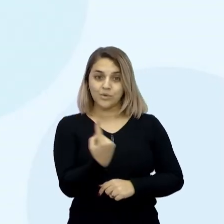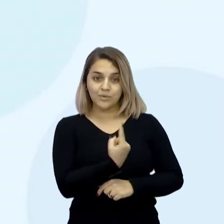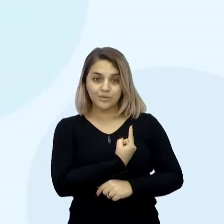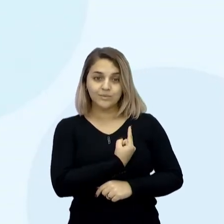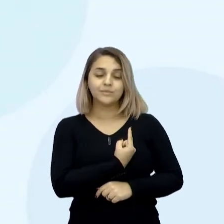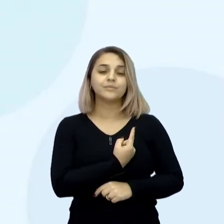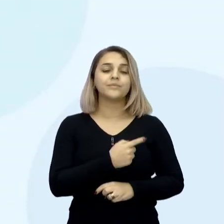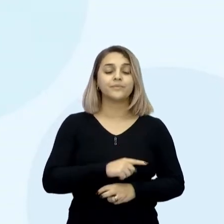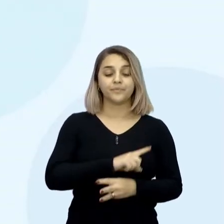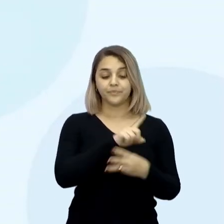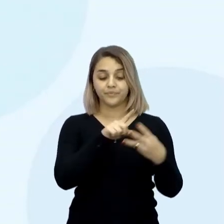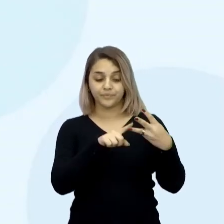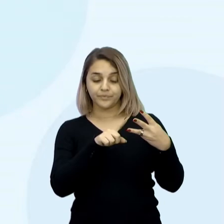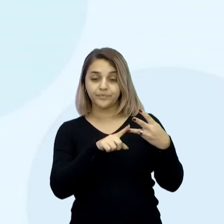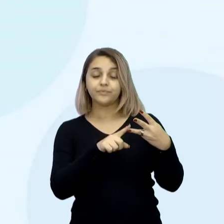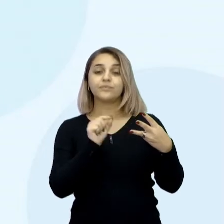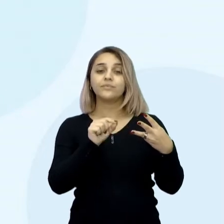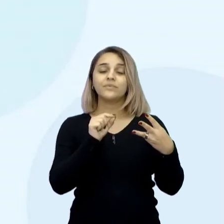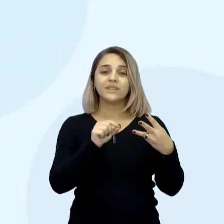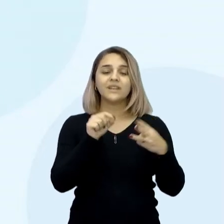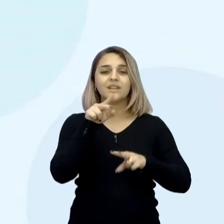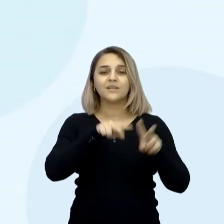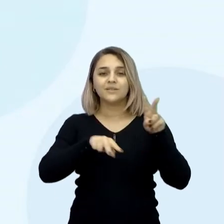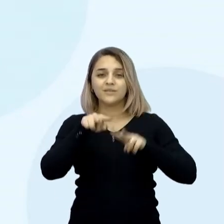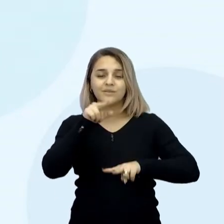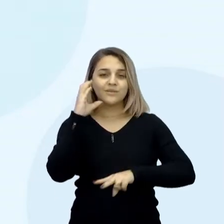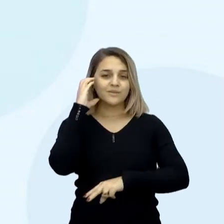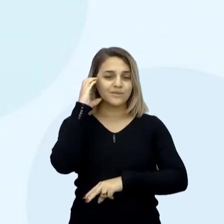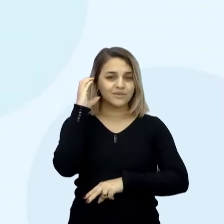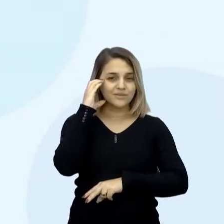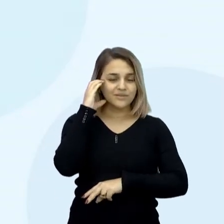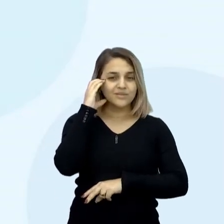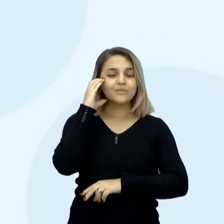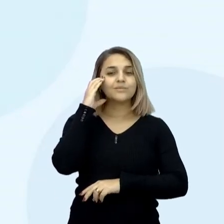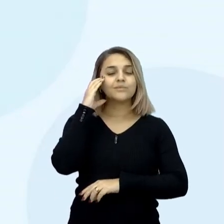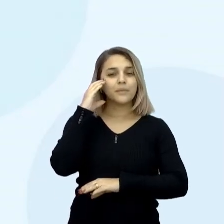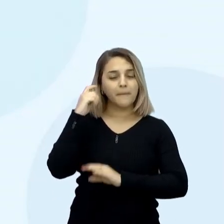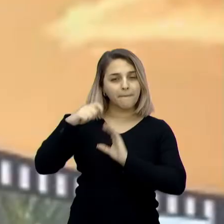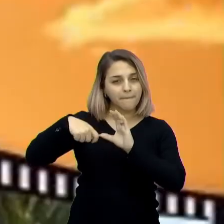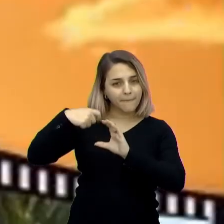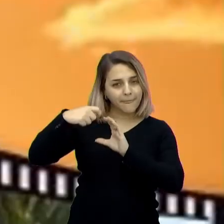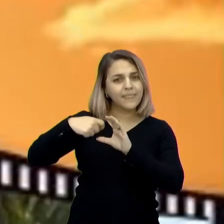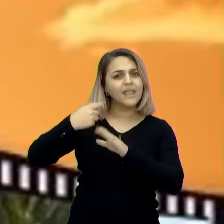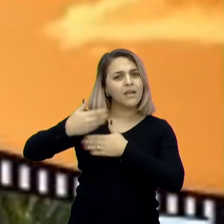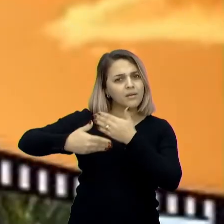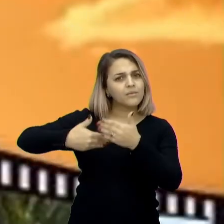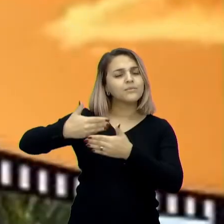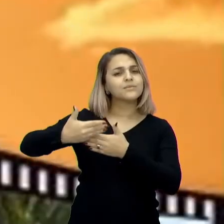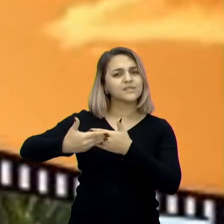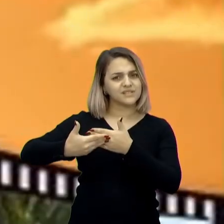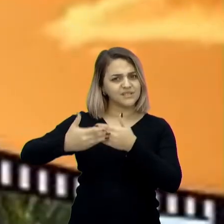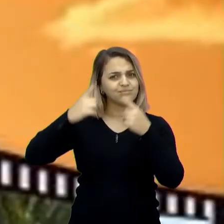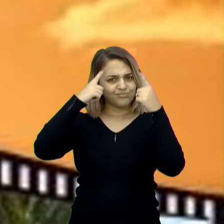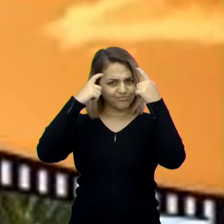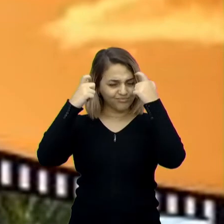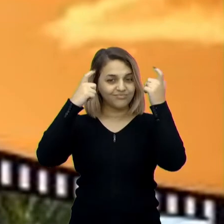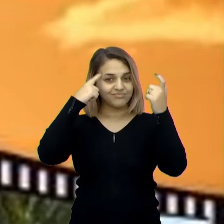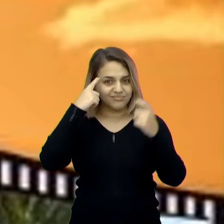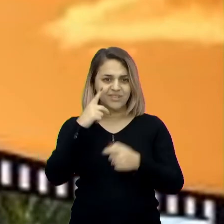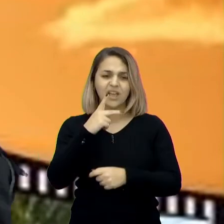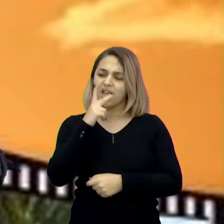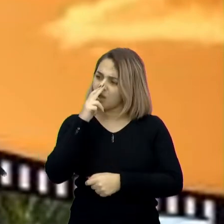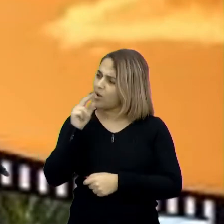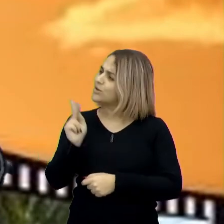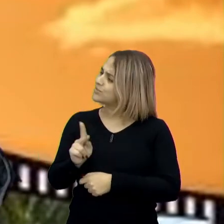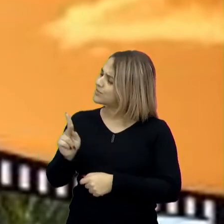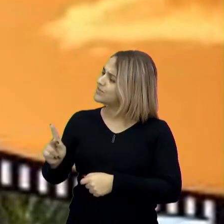momento do desenvolvimento. Nós vamos falar sobre o audiovisual e o processo criativo publicitário. Prof. Fernanda, eu acredito que a gente conseguiu apresentar hoje para os